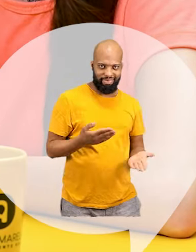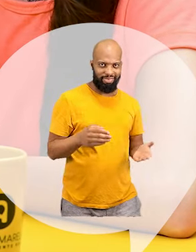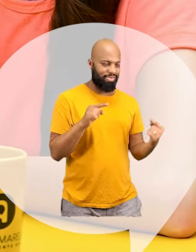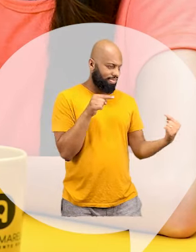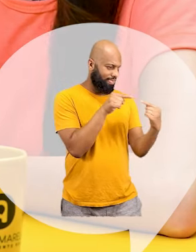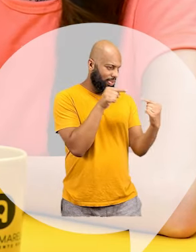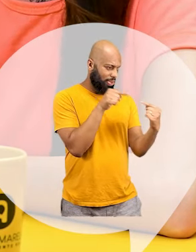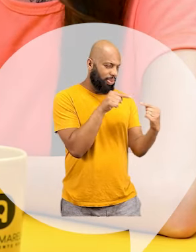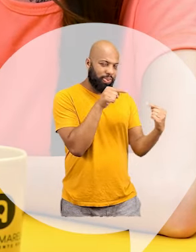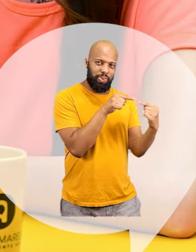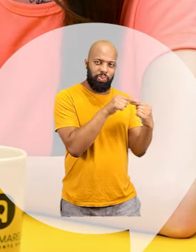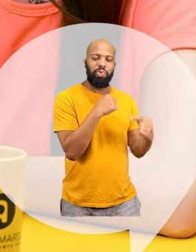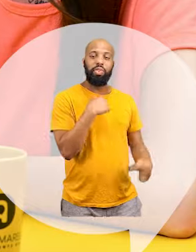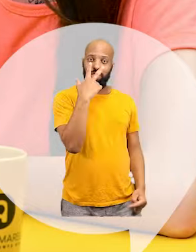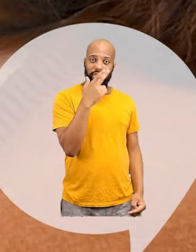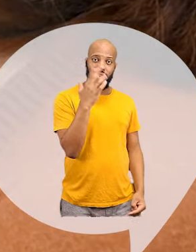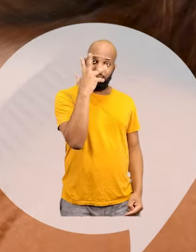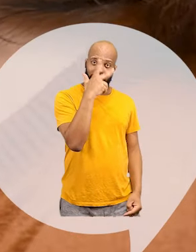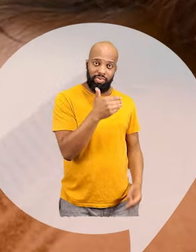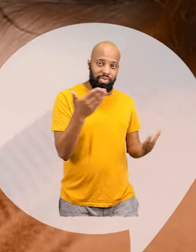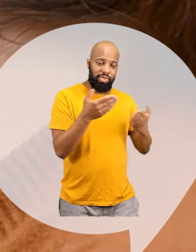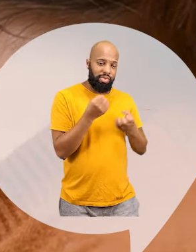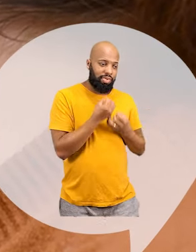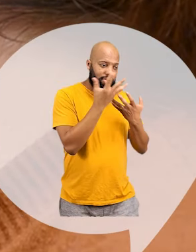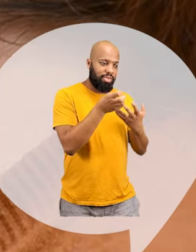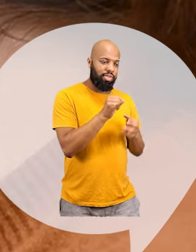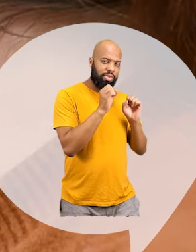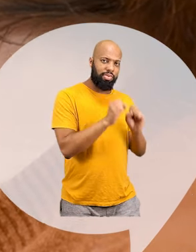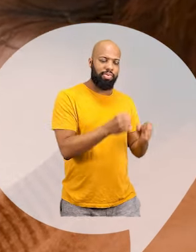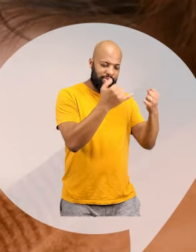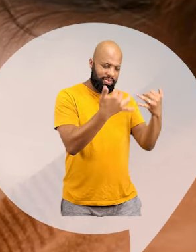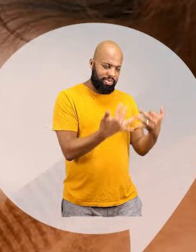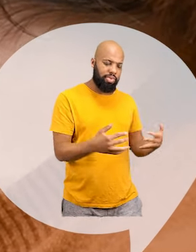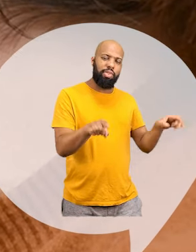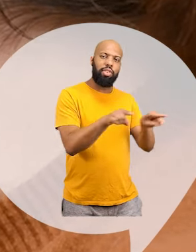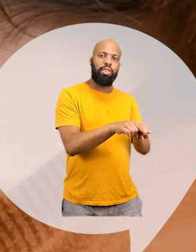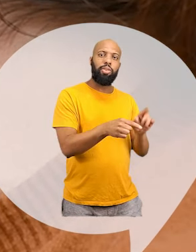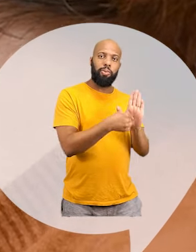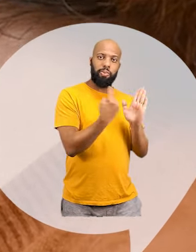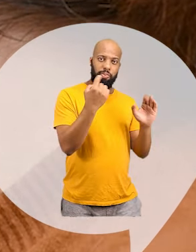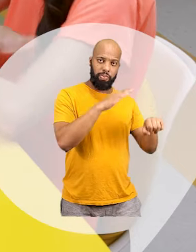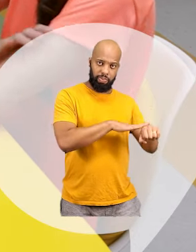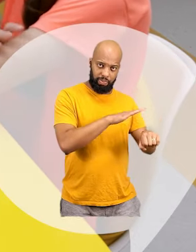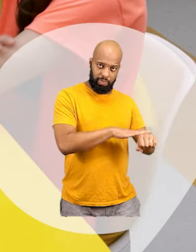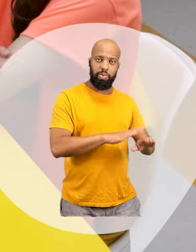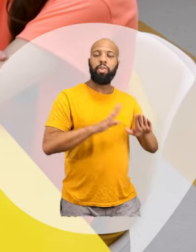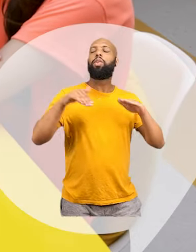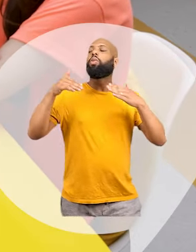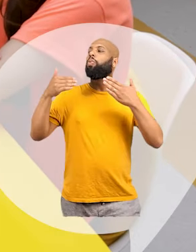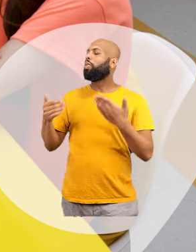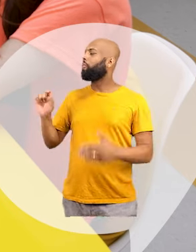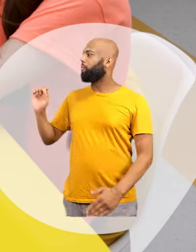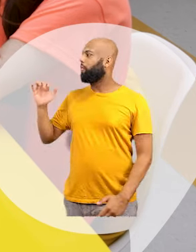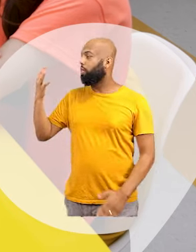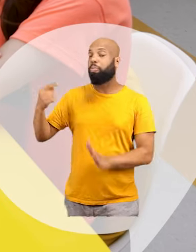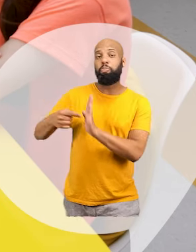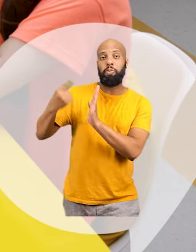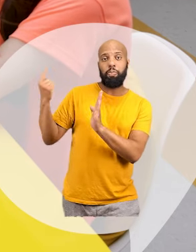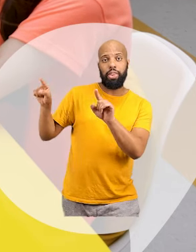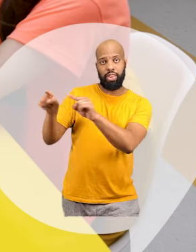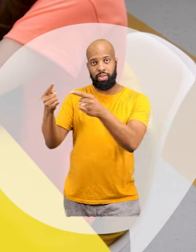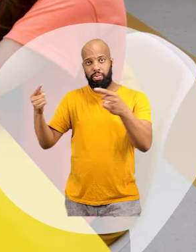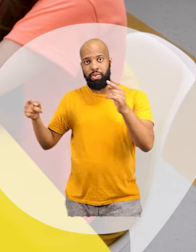daí eu achei muito bonito você contando isso se você pudesse comentar um pouquinho desse primeiro momento a